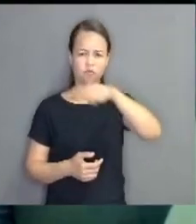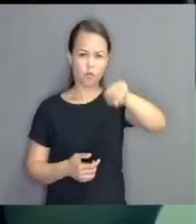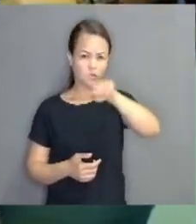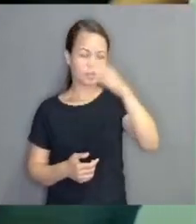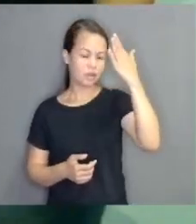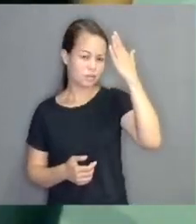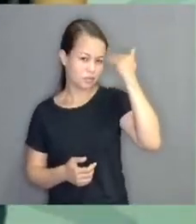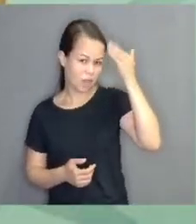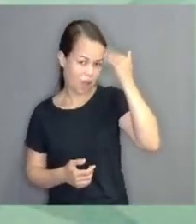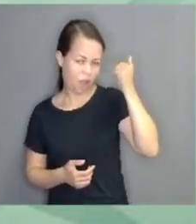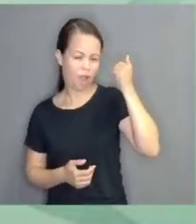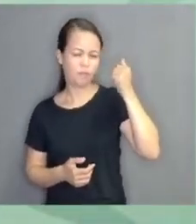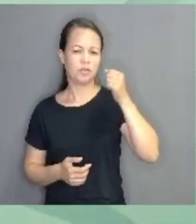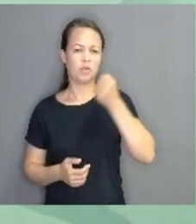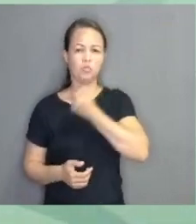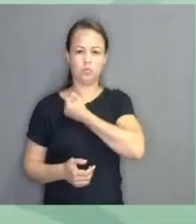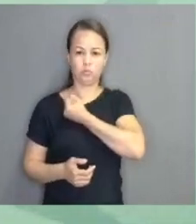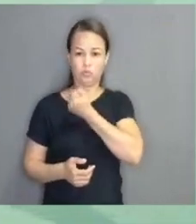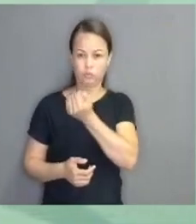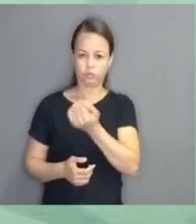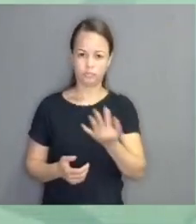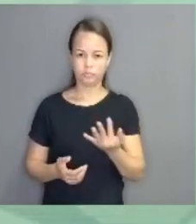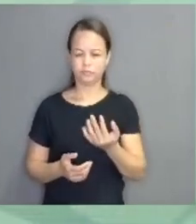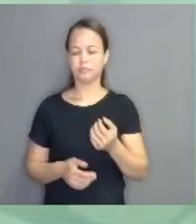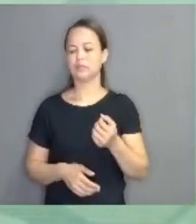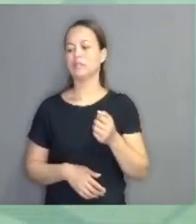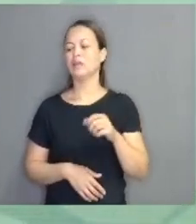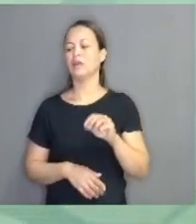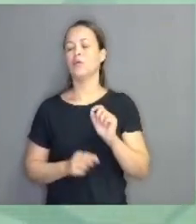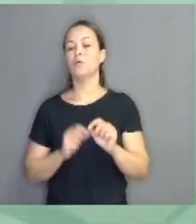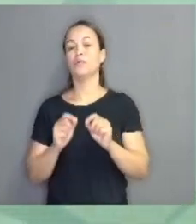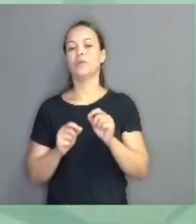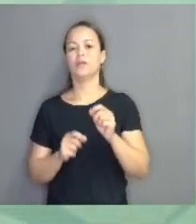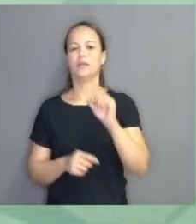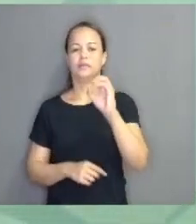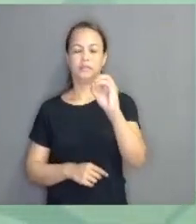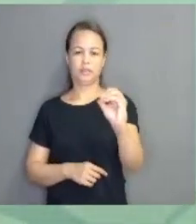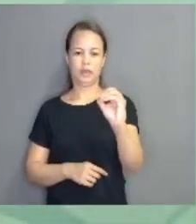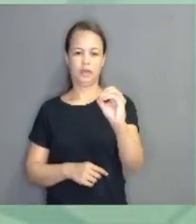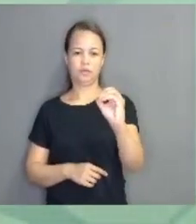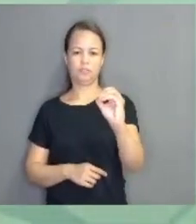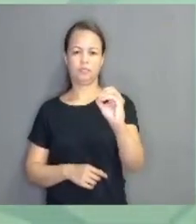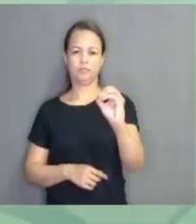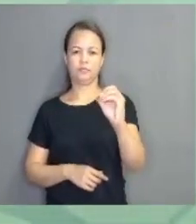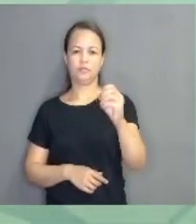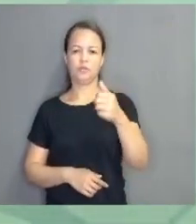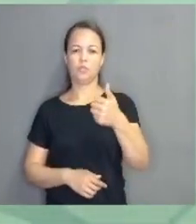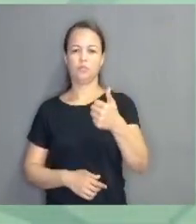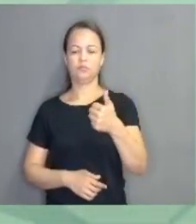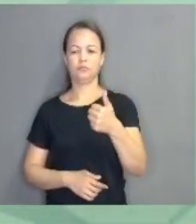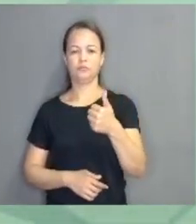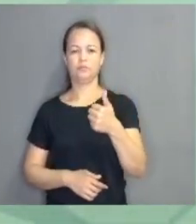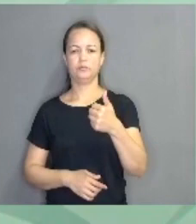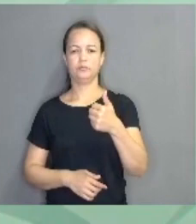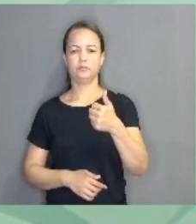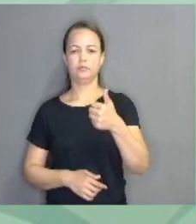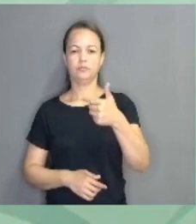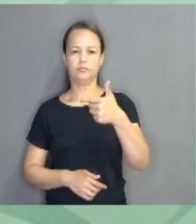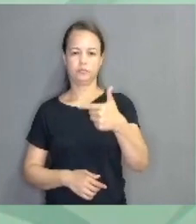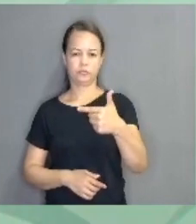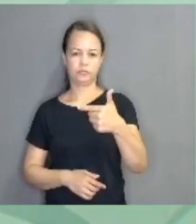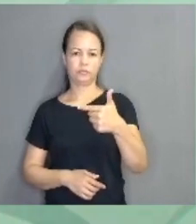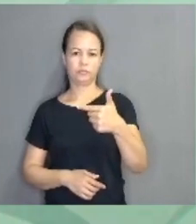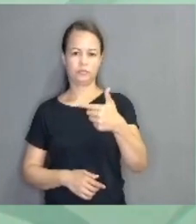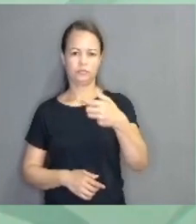Isso mesmo. Os números são 0, 1, 2,